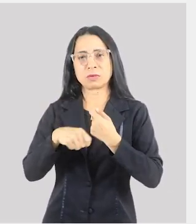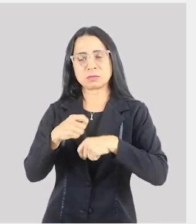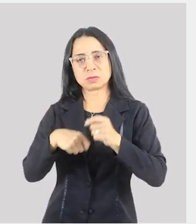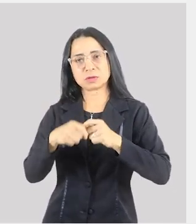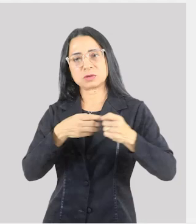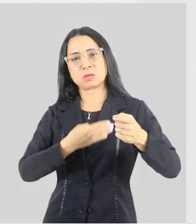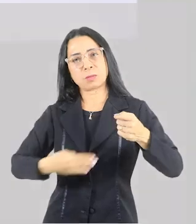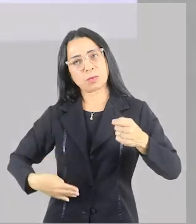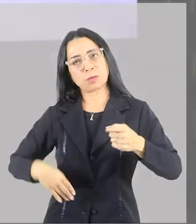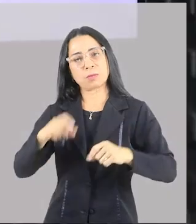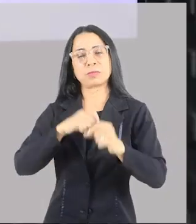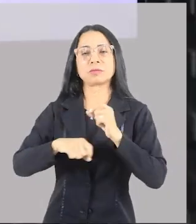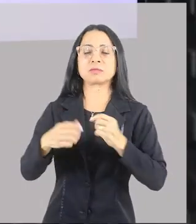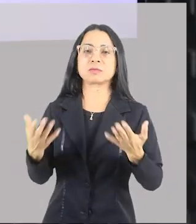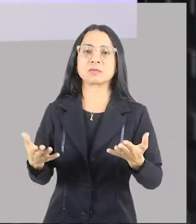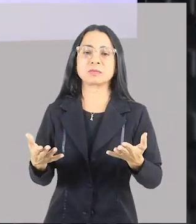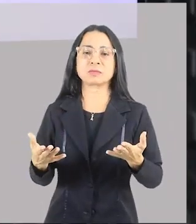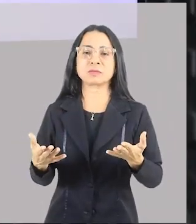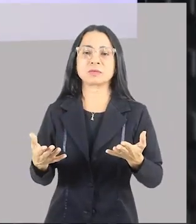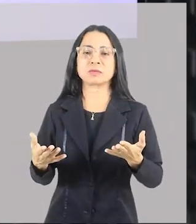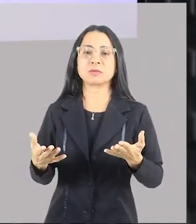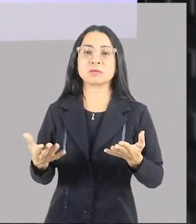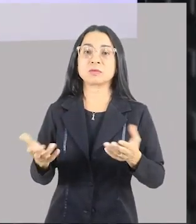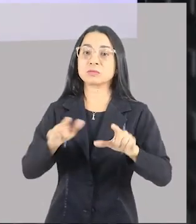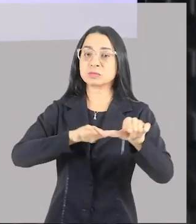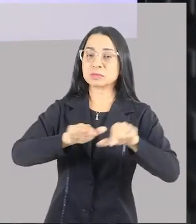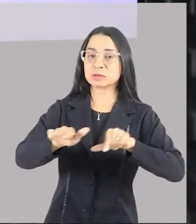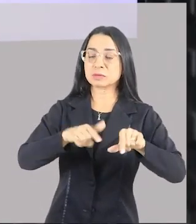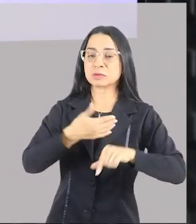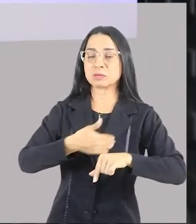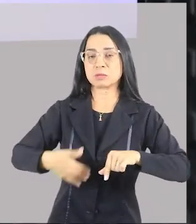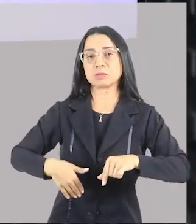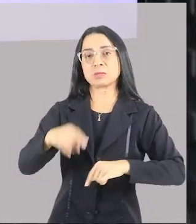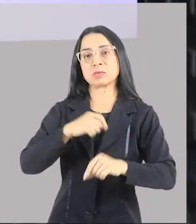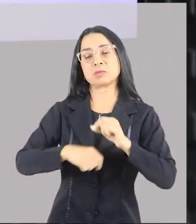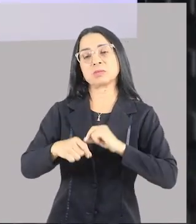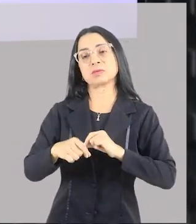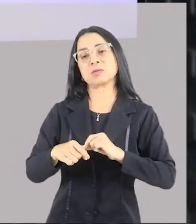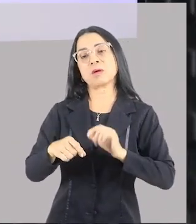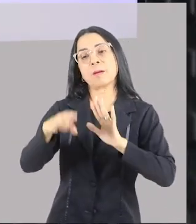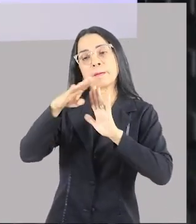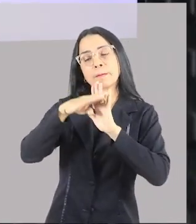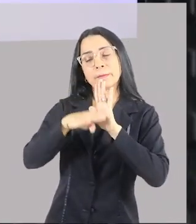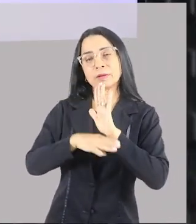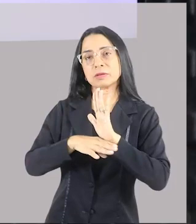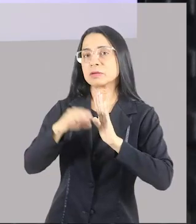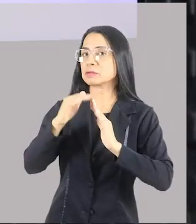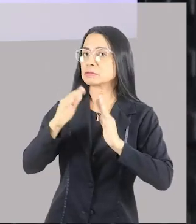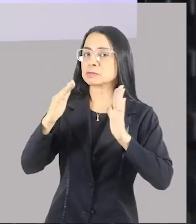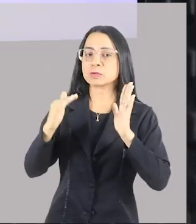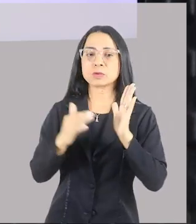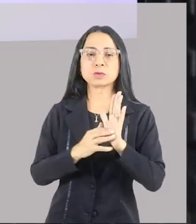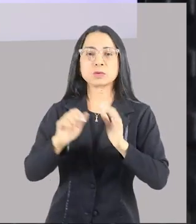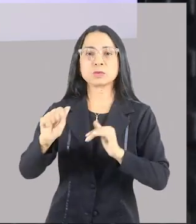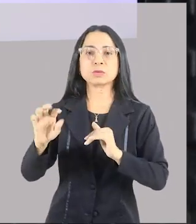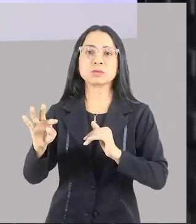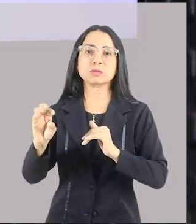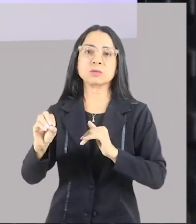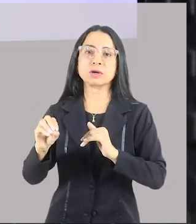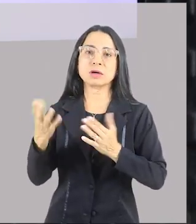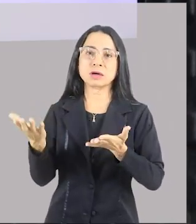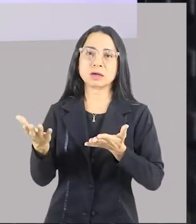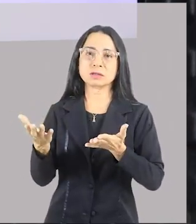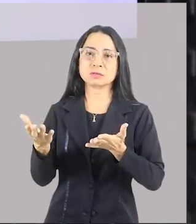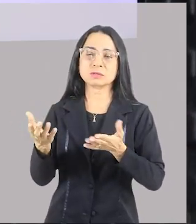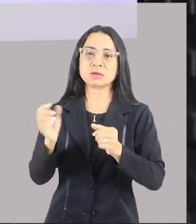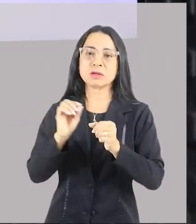um servidor público, um empregado público, você planeja que todo o ato administrativo que você edite,